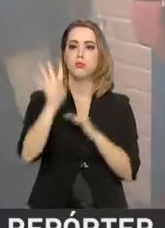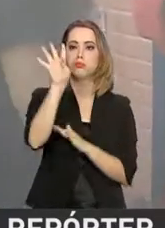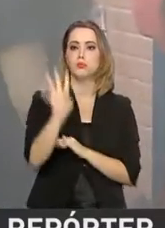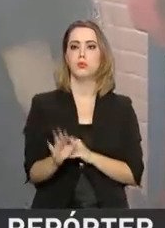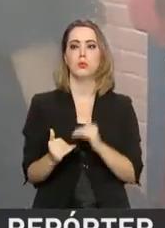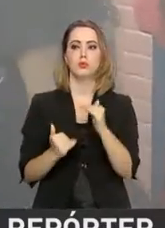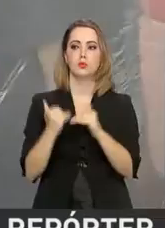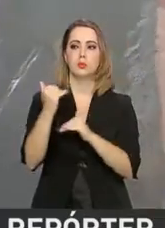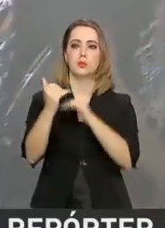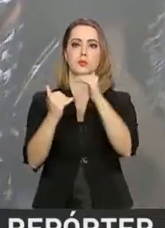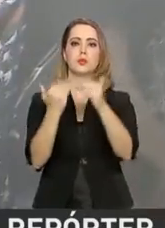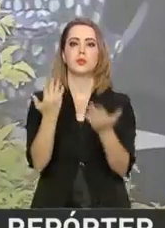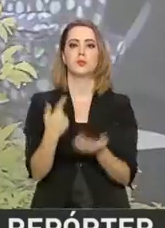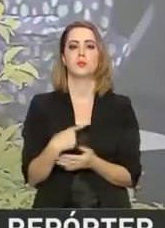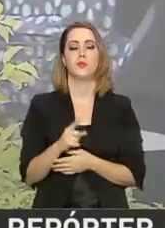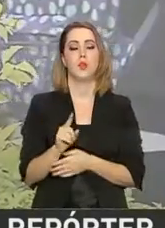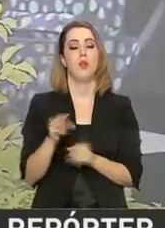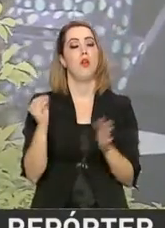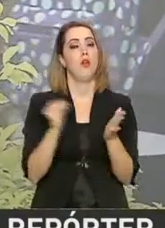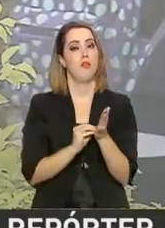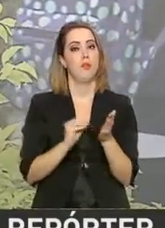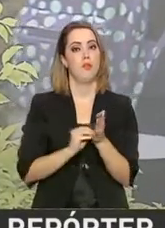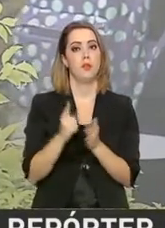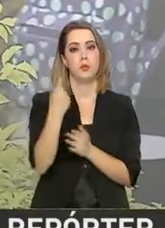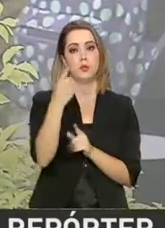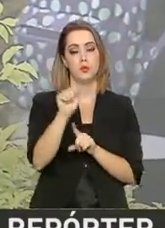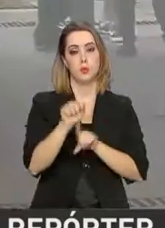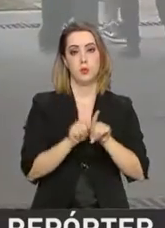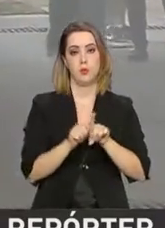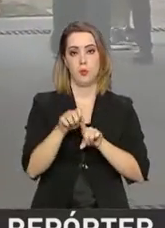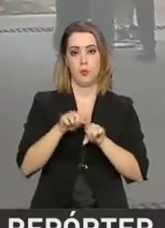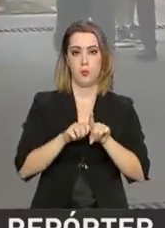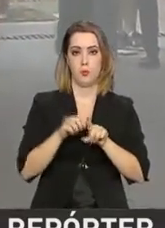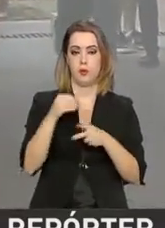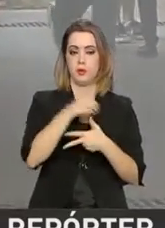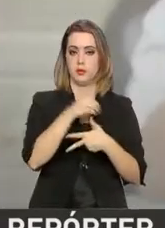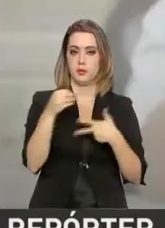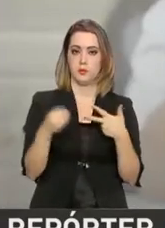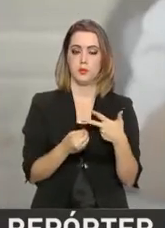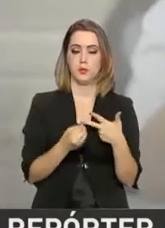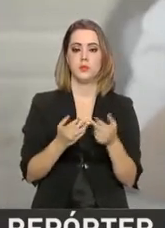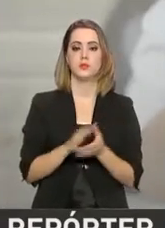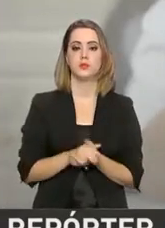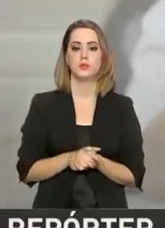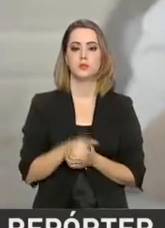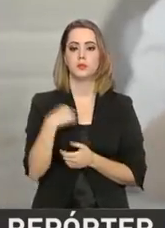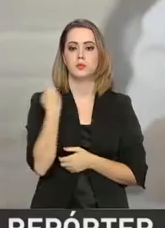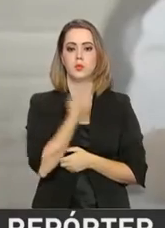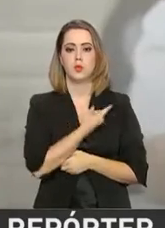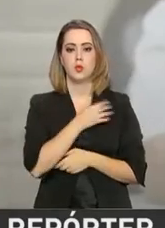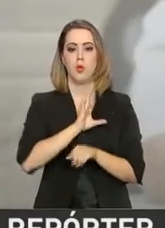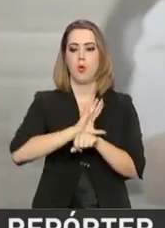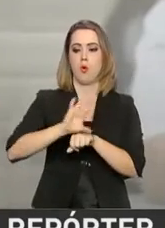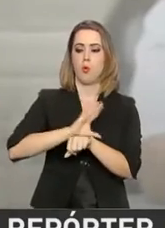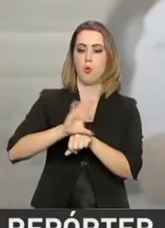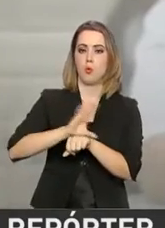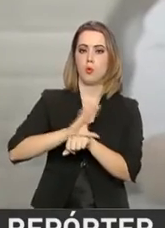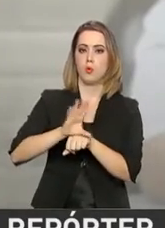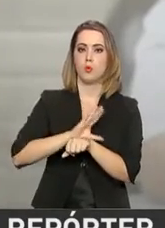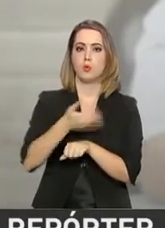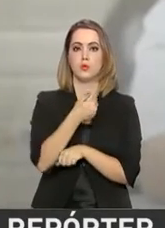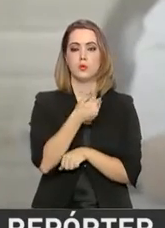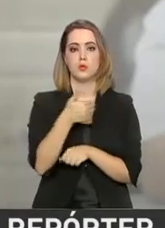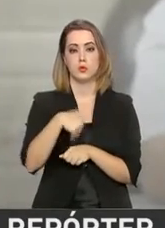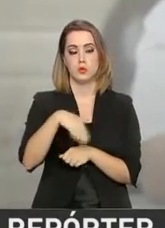Faltando cerca de um mês para o Enem, cada minuto é precioso para os estudantes. A gente está num cursinho que a Secretaria de Educação do